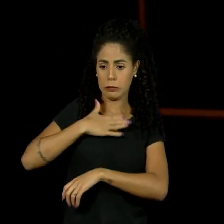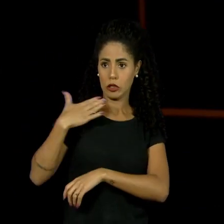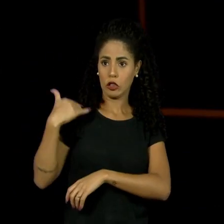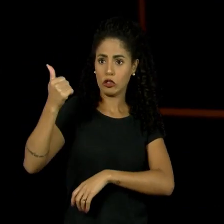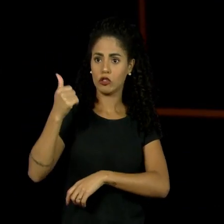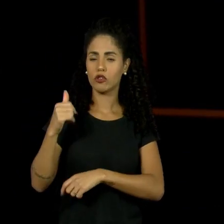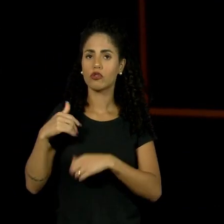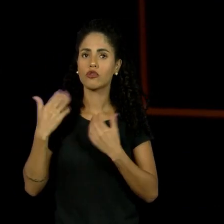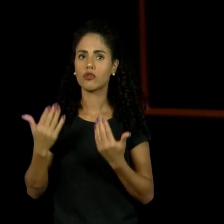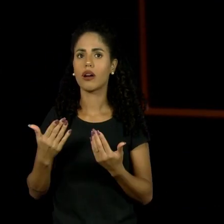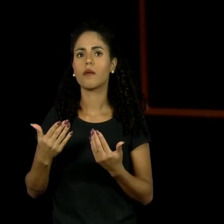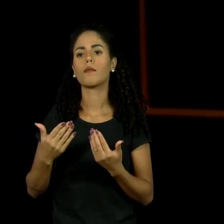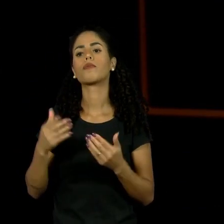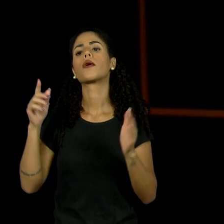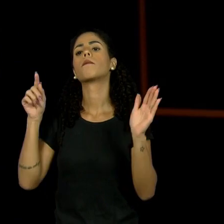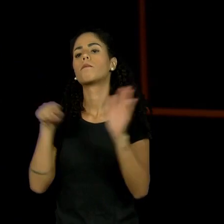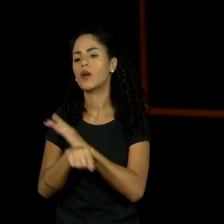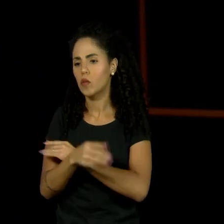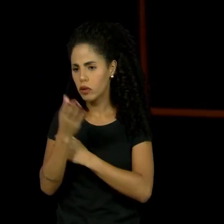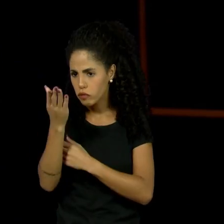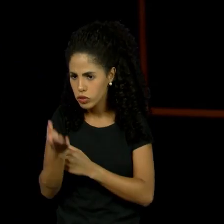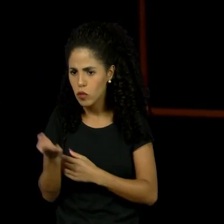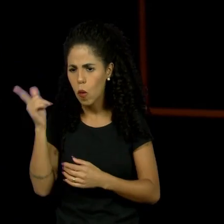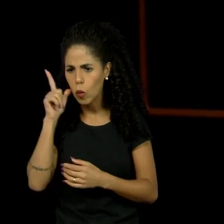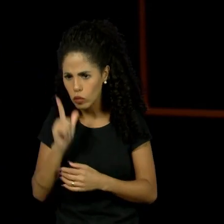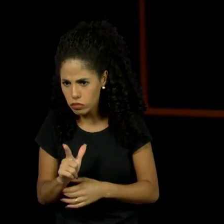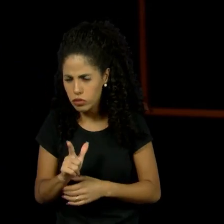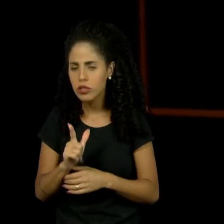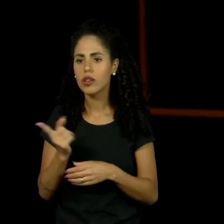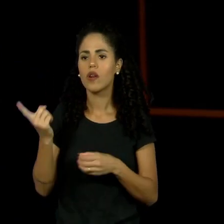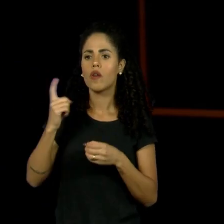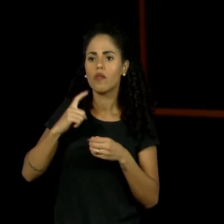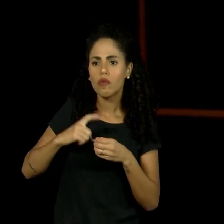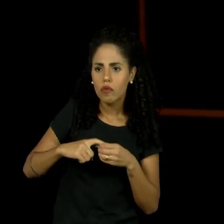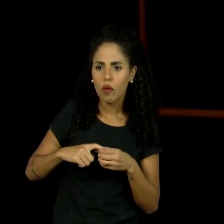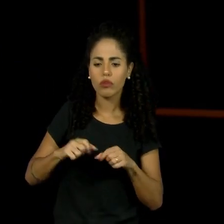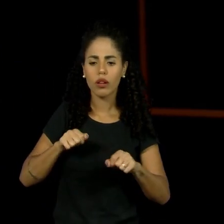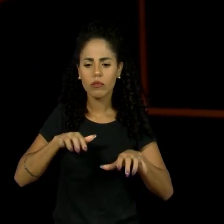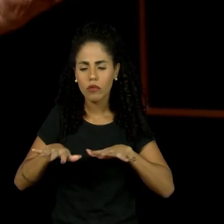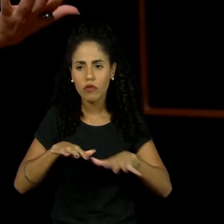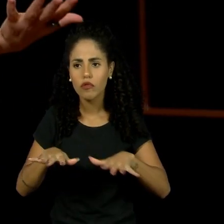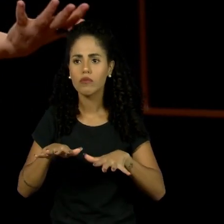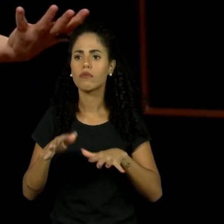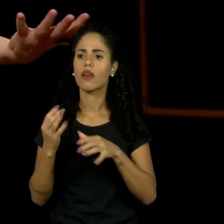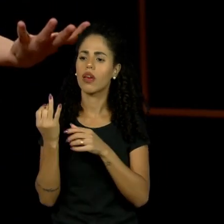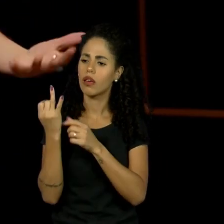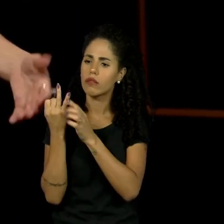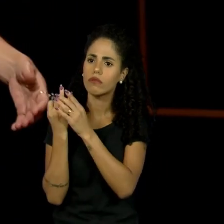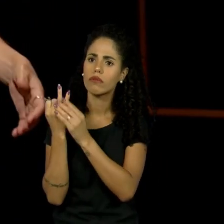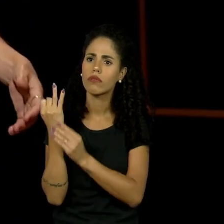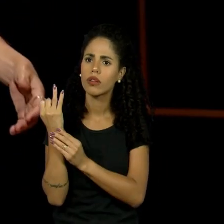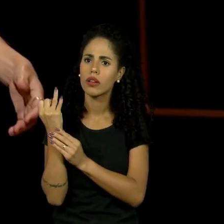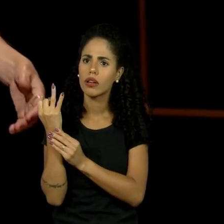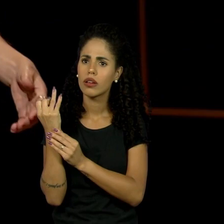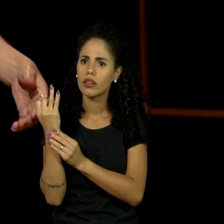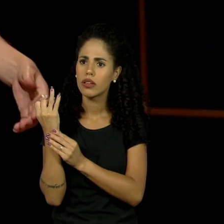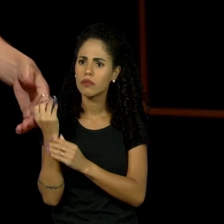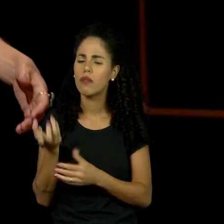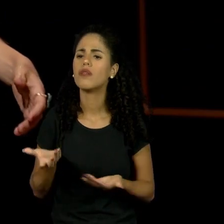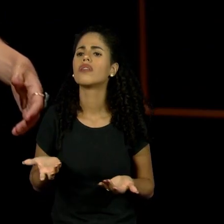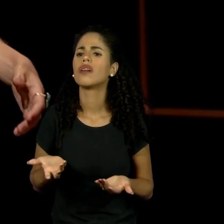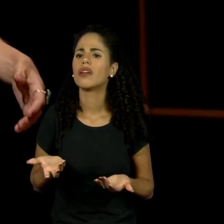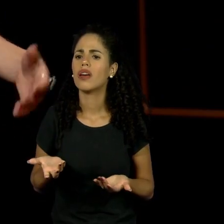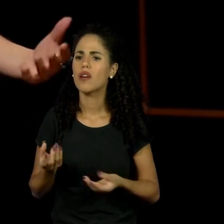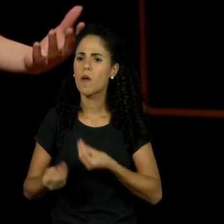Estou com distonia focal, eu sei que você recuperou, né? Me dê algum alento. Então, um